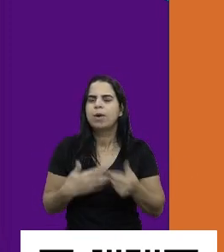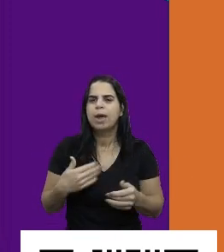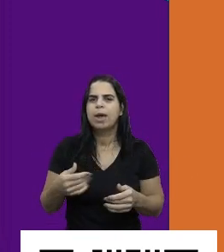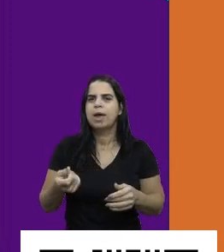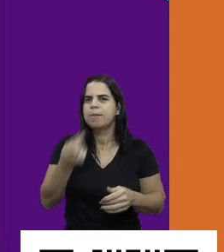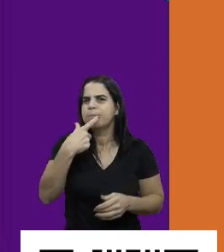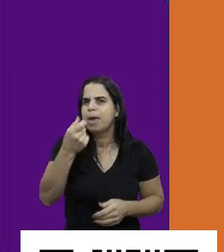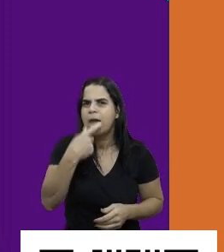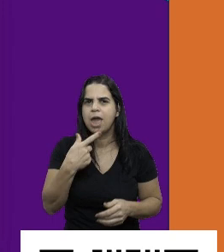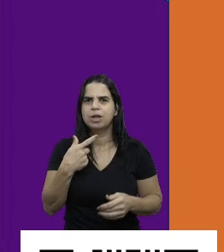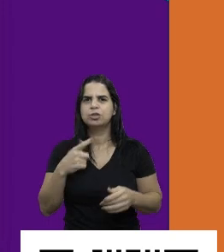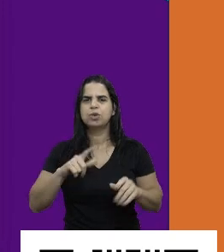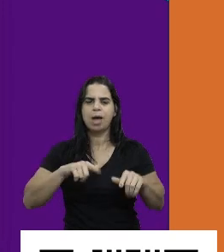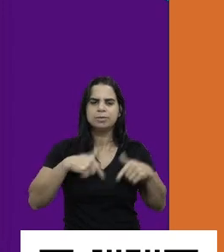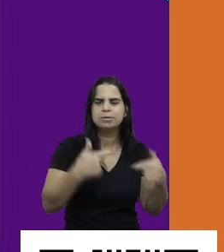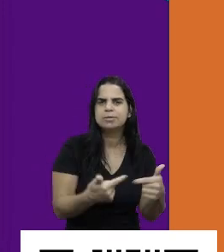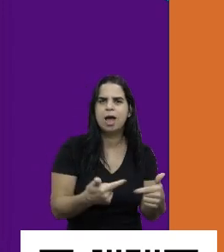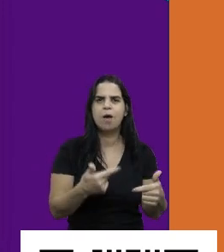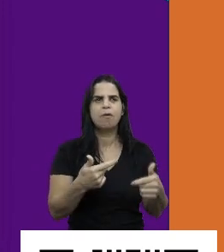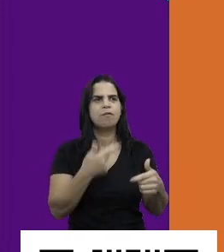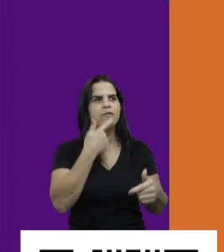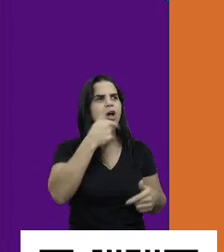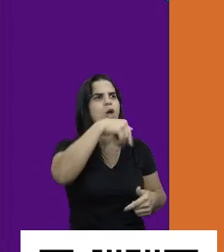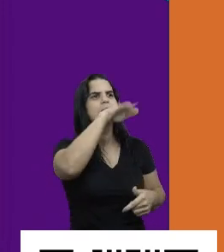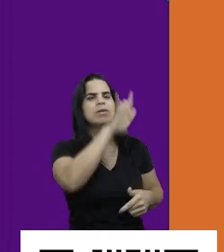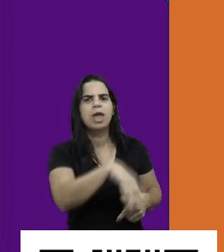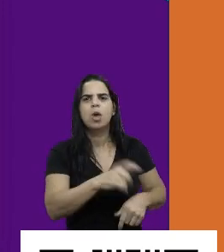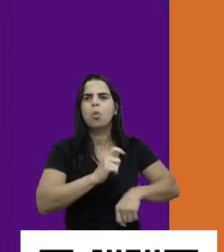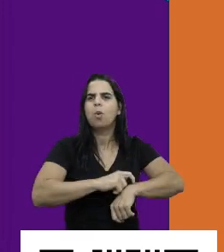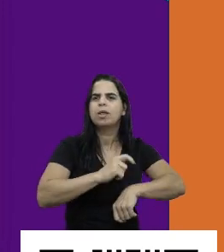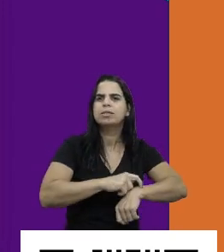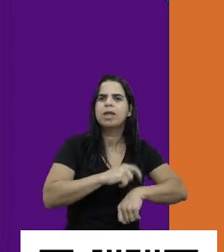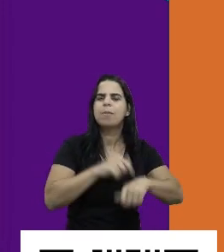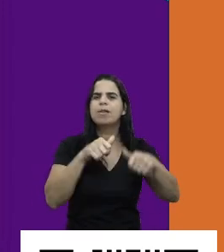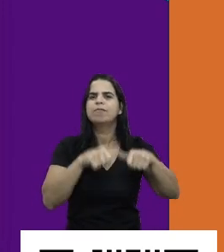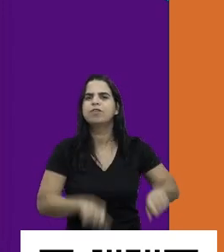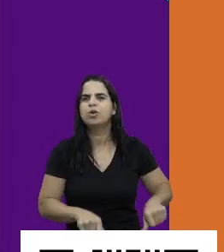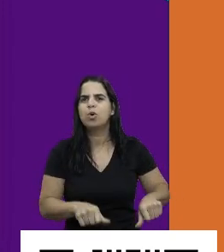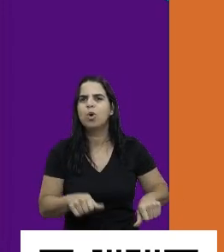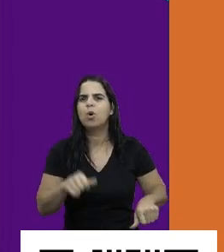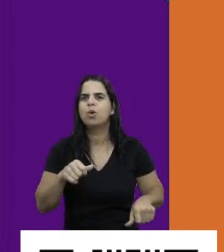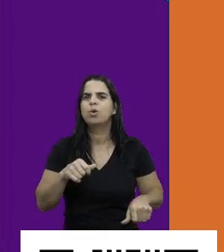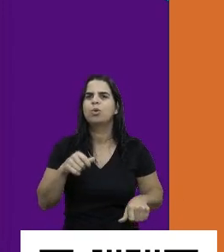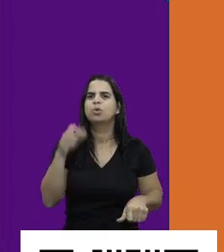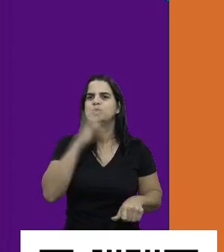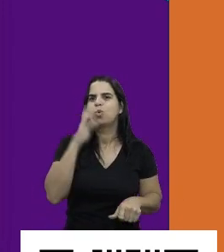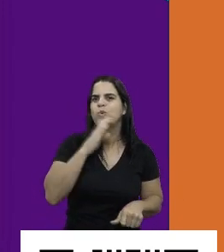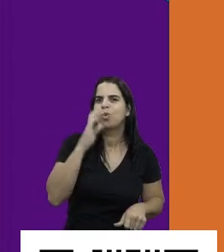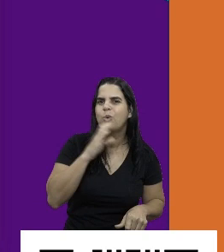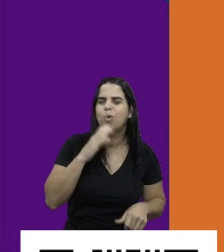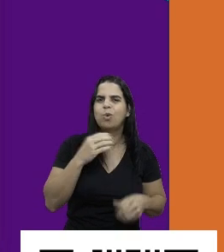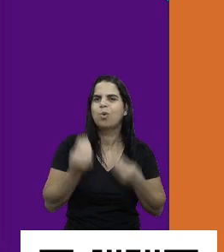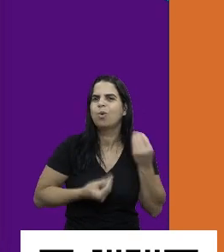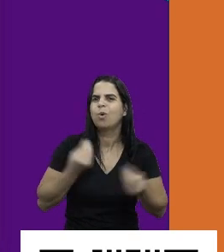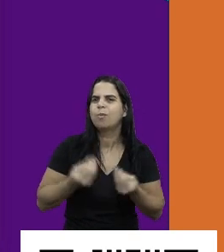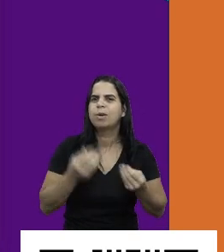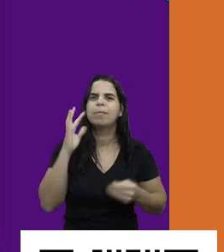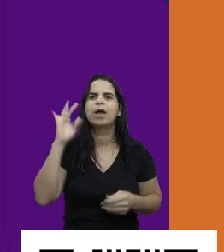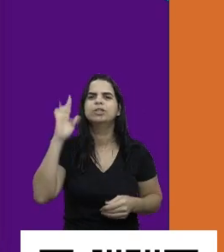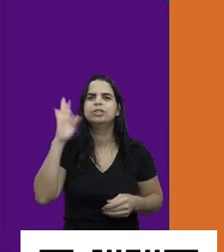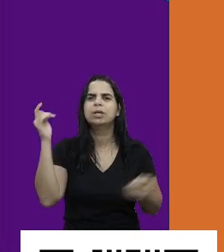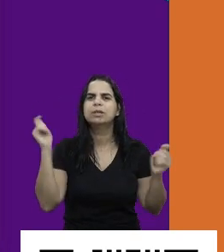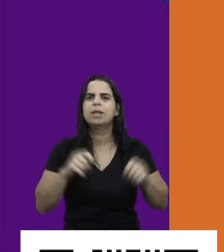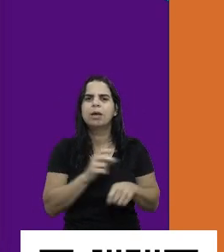ação com quem ele falou o que que ele passou quanto tempo quanto tempo ele ficou pronto socorro Imagina isso no varejo Então imagina eu consegui monitorar o meu cliente